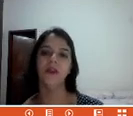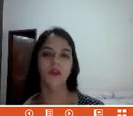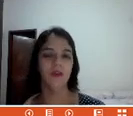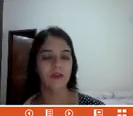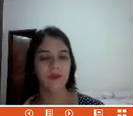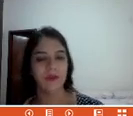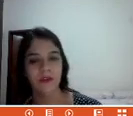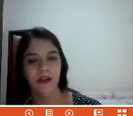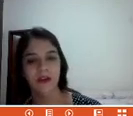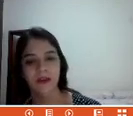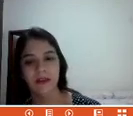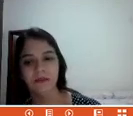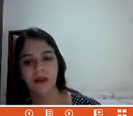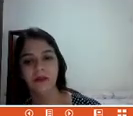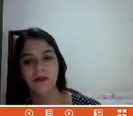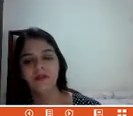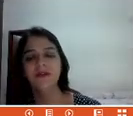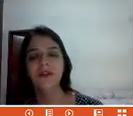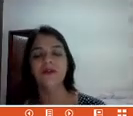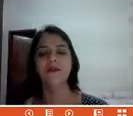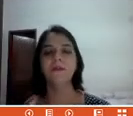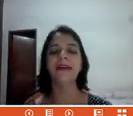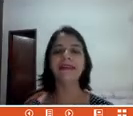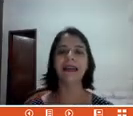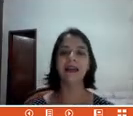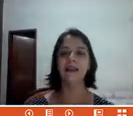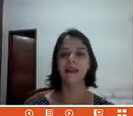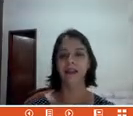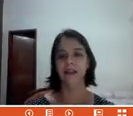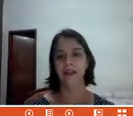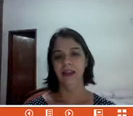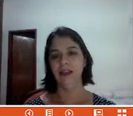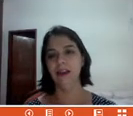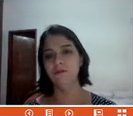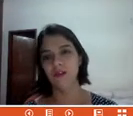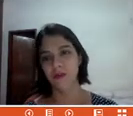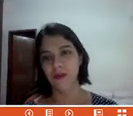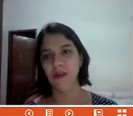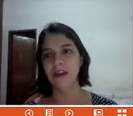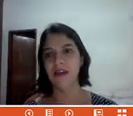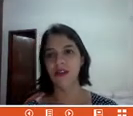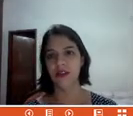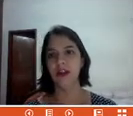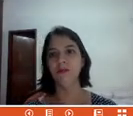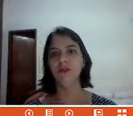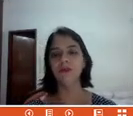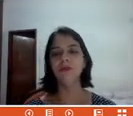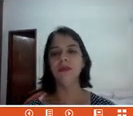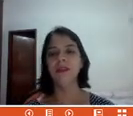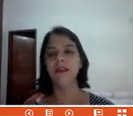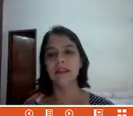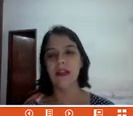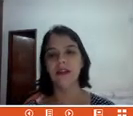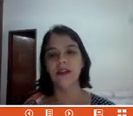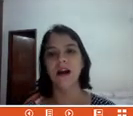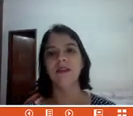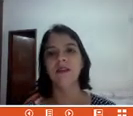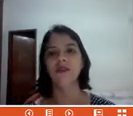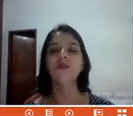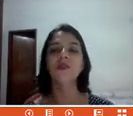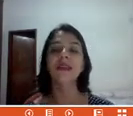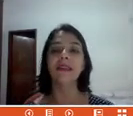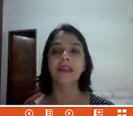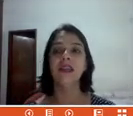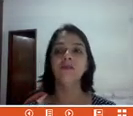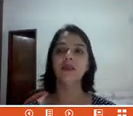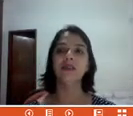transitório, logo todo esse período difícil vai passar e teremos a oportunidade de estarmos juntos em sala de aula, de